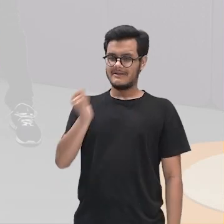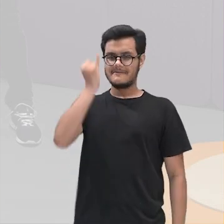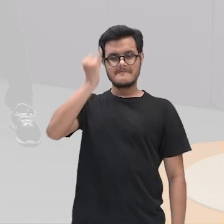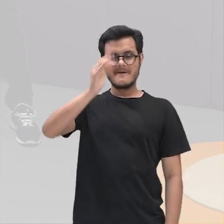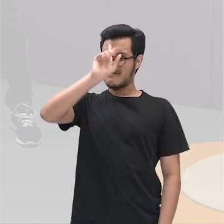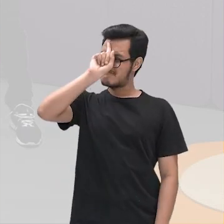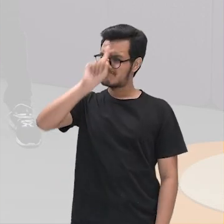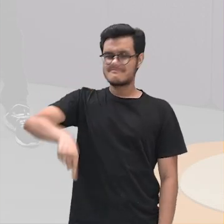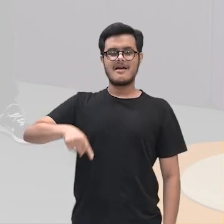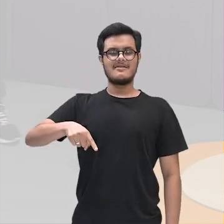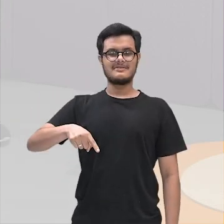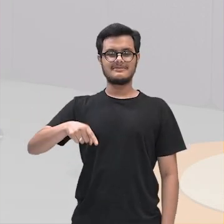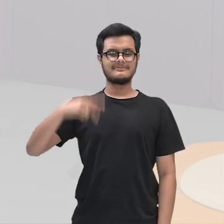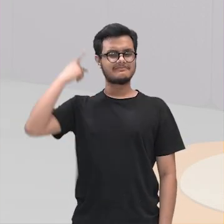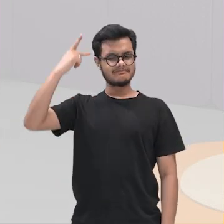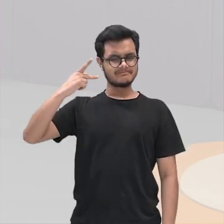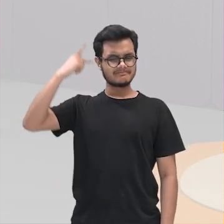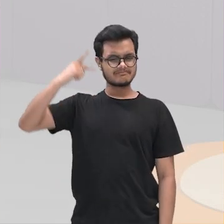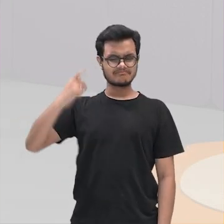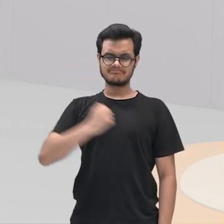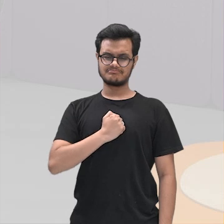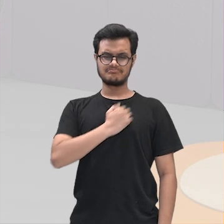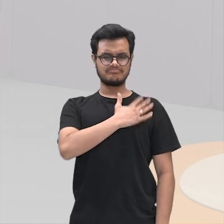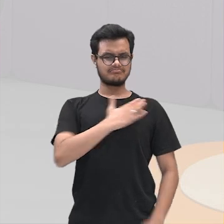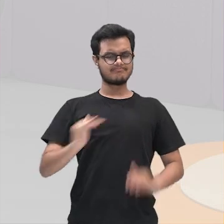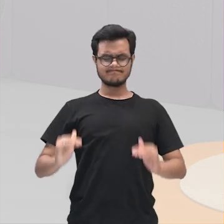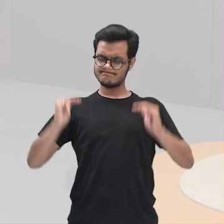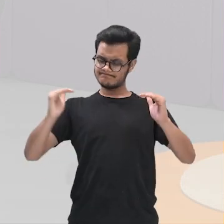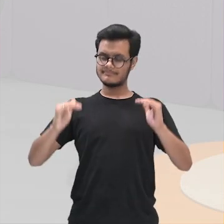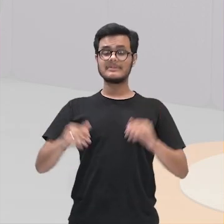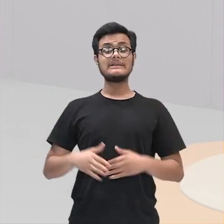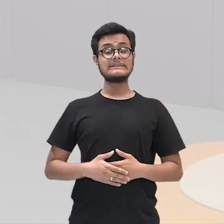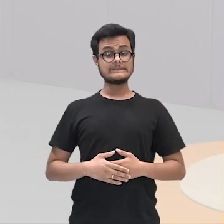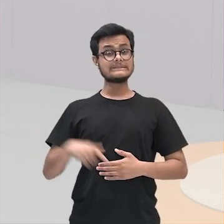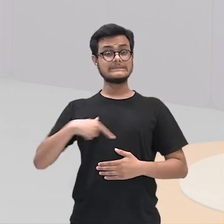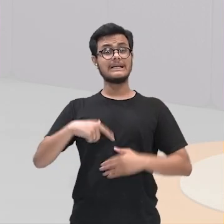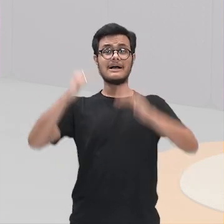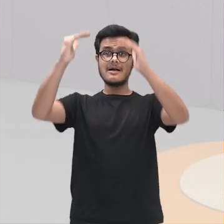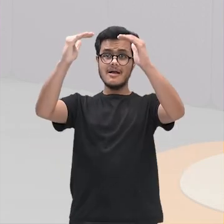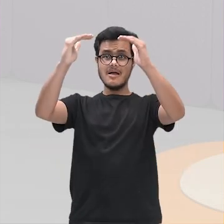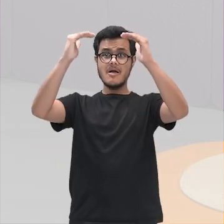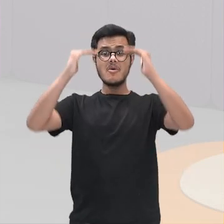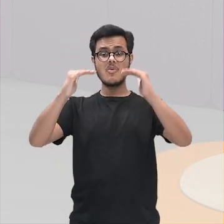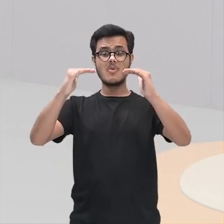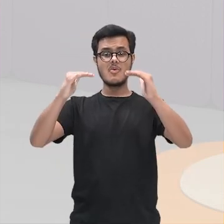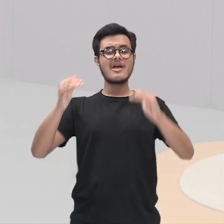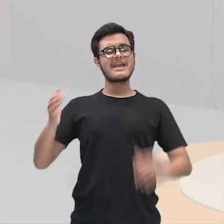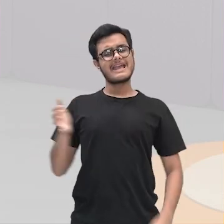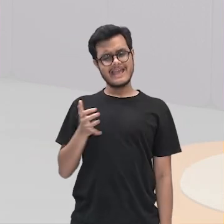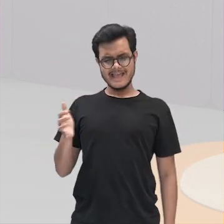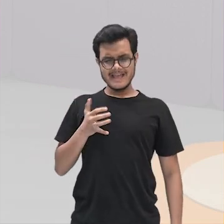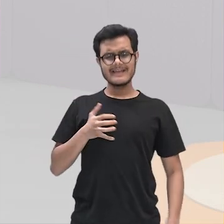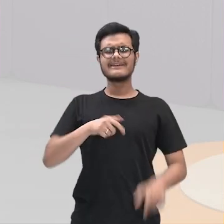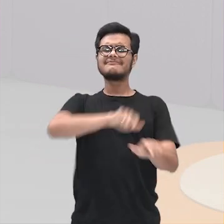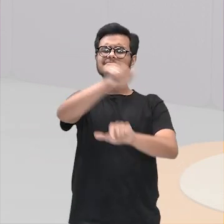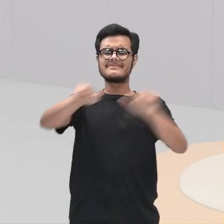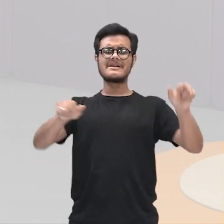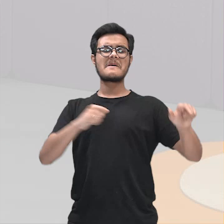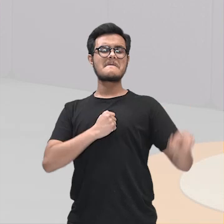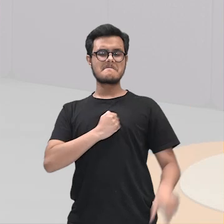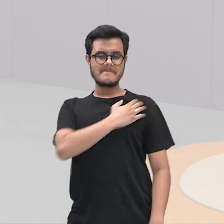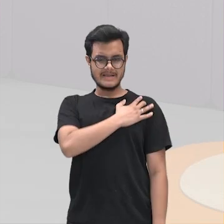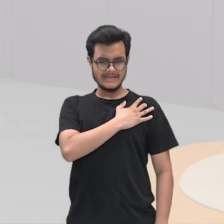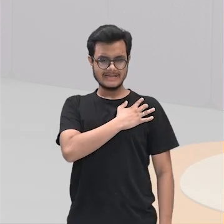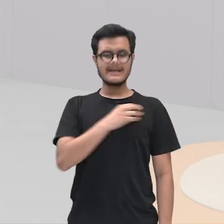poder político e militar supremo. A nobreza estava composta por aristocratas e oficiais militares